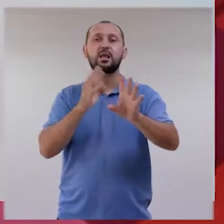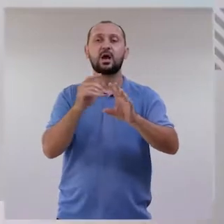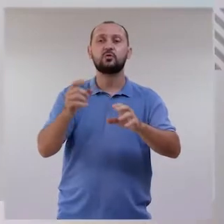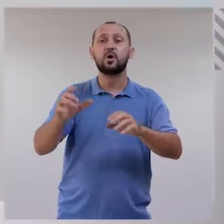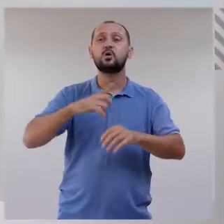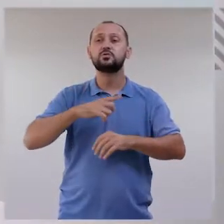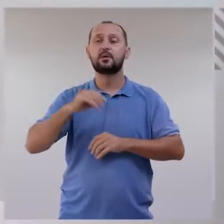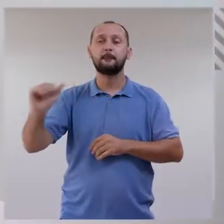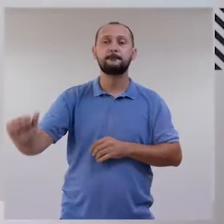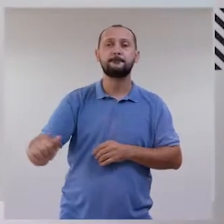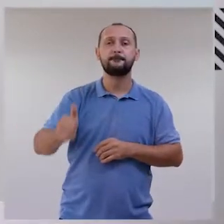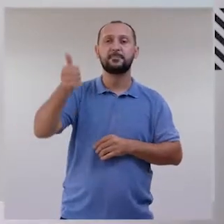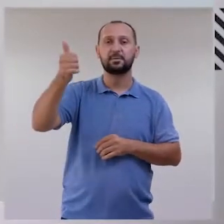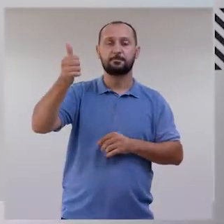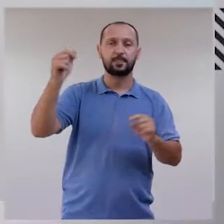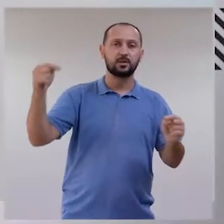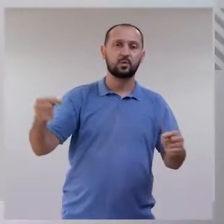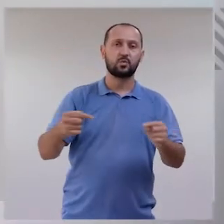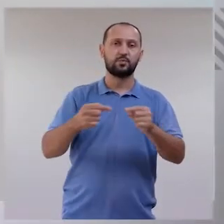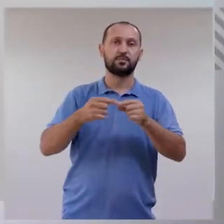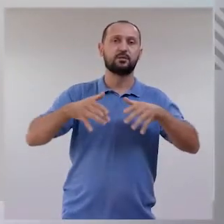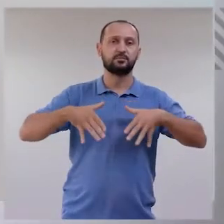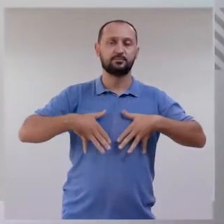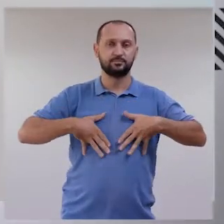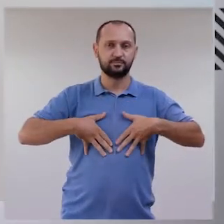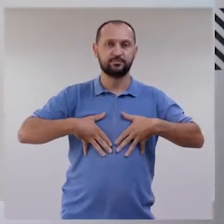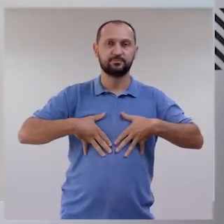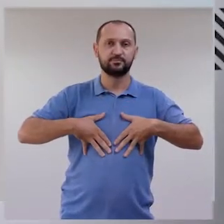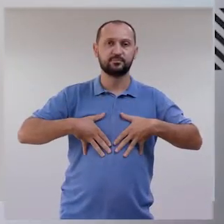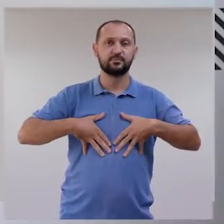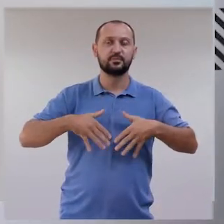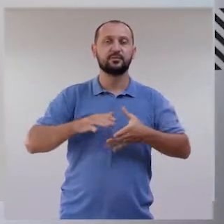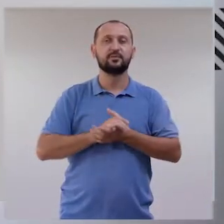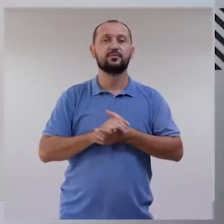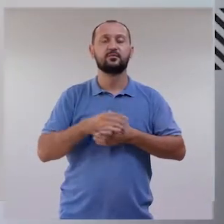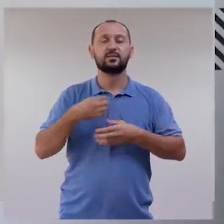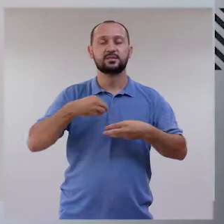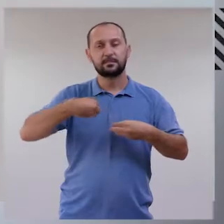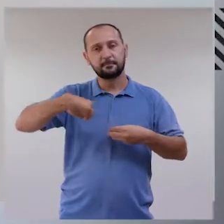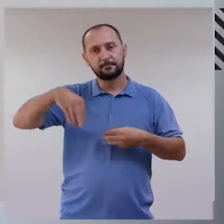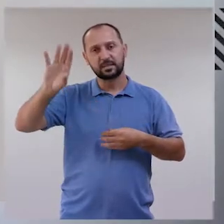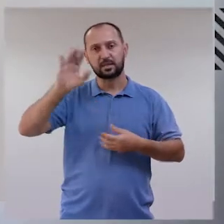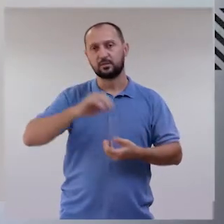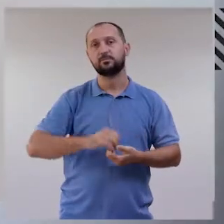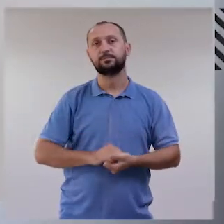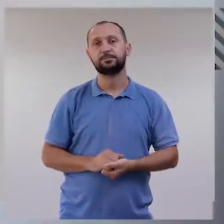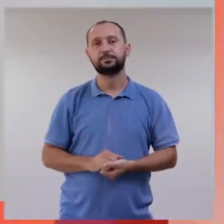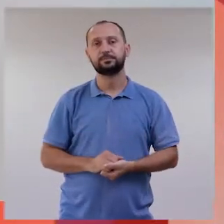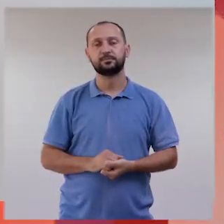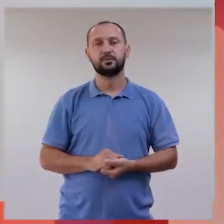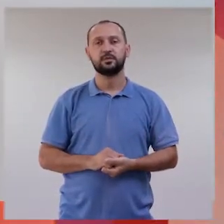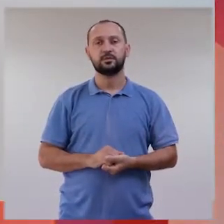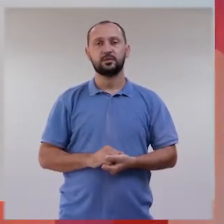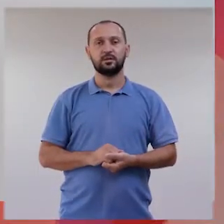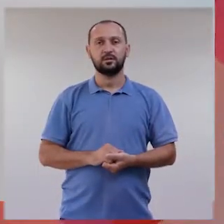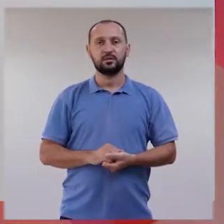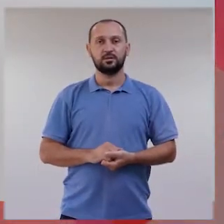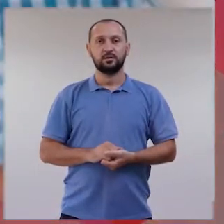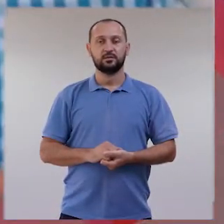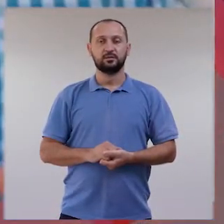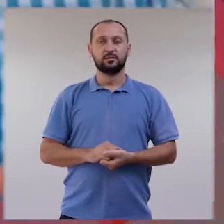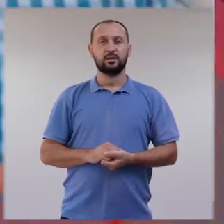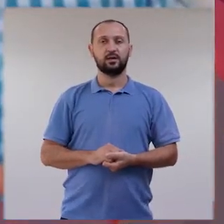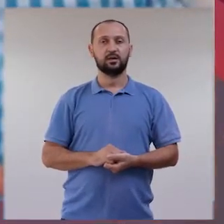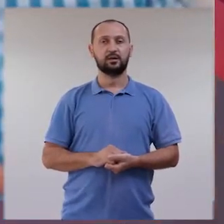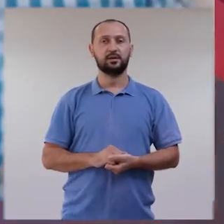E aonde tiver o primeiro que for compatível com esse órgão doado, vai ser encaminhado o órgão para lá, né?